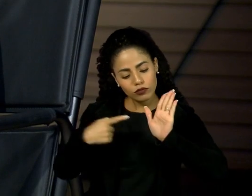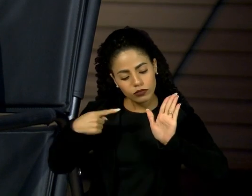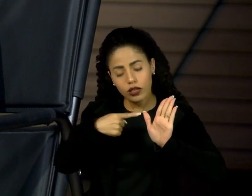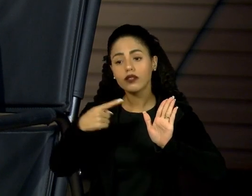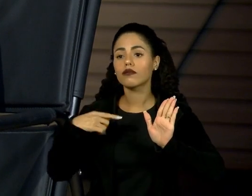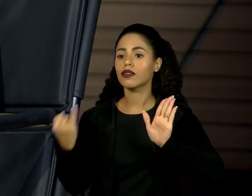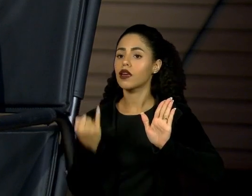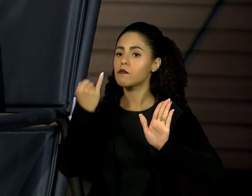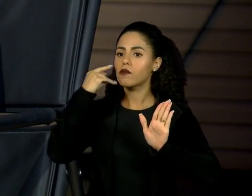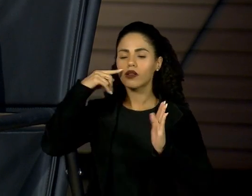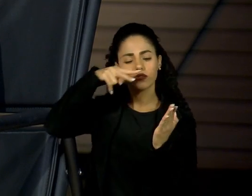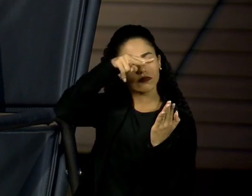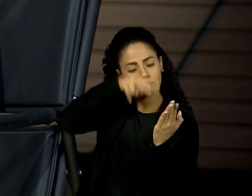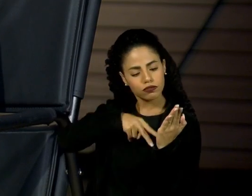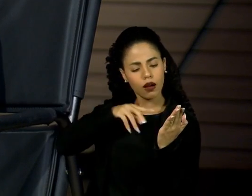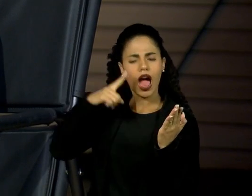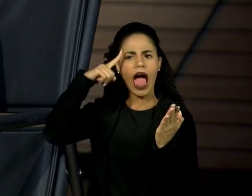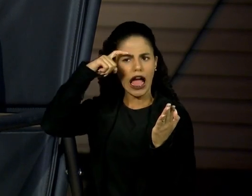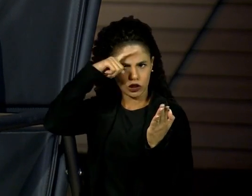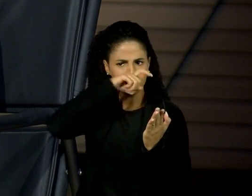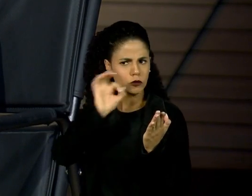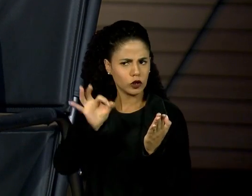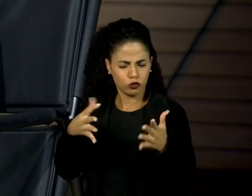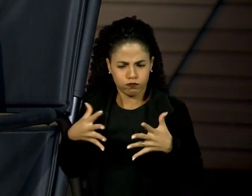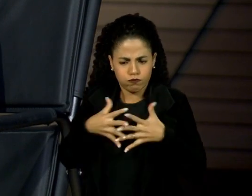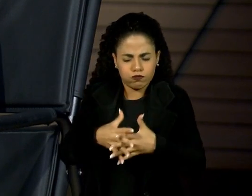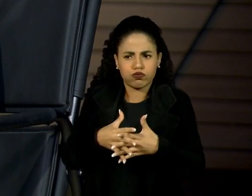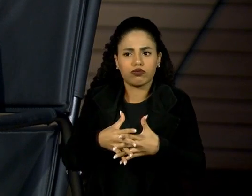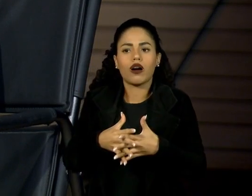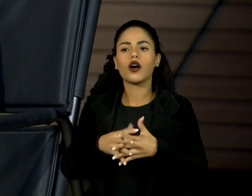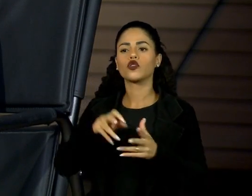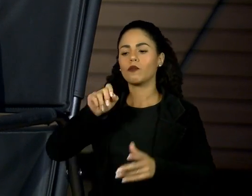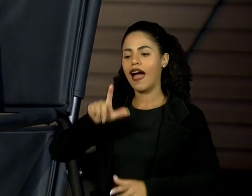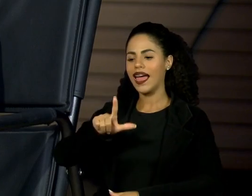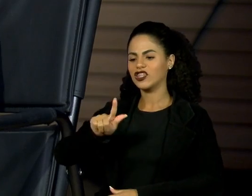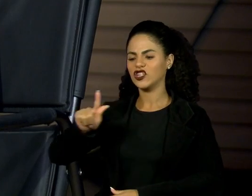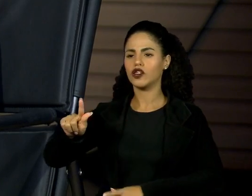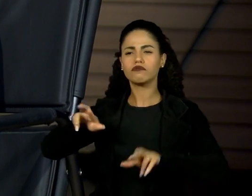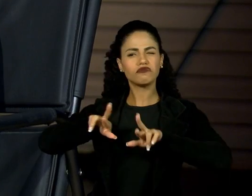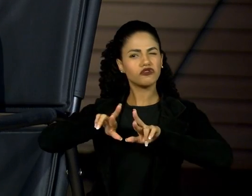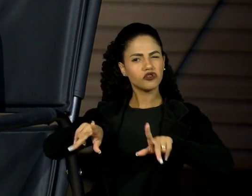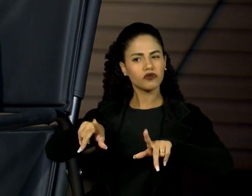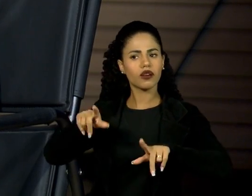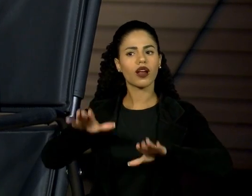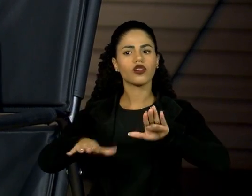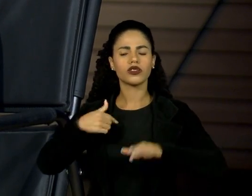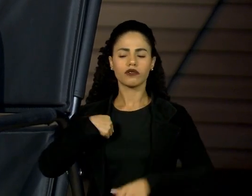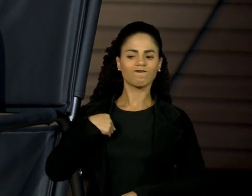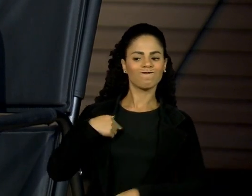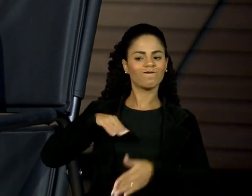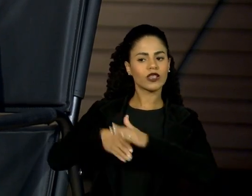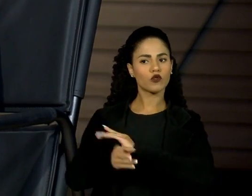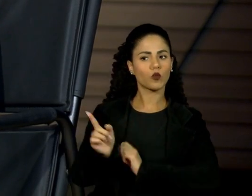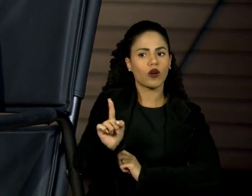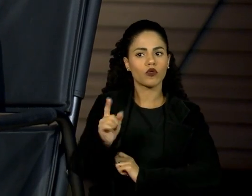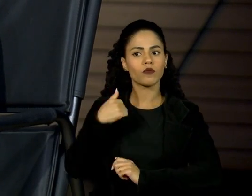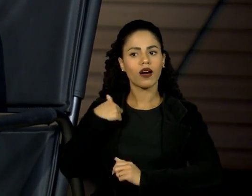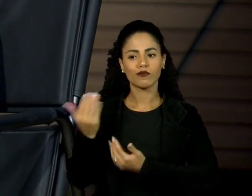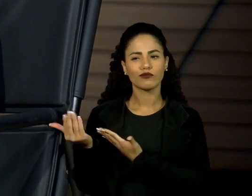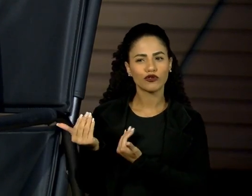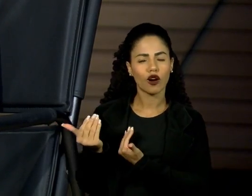texto impactante, que é um texto difícil, que é um texto de linguagem impenetrável, às vezes opaca, às vezes impenetrável para o